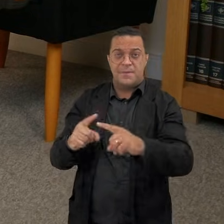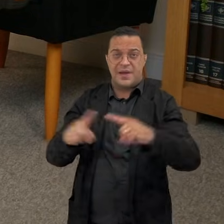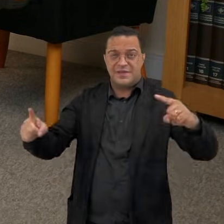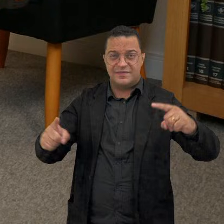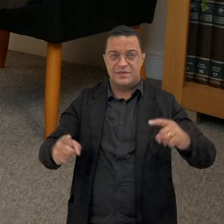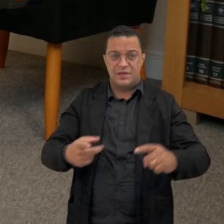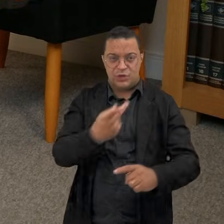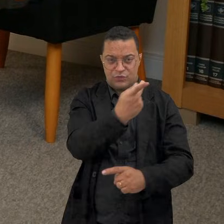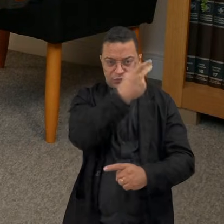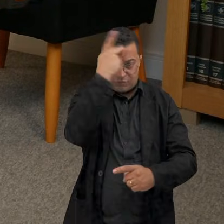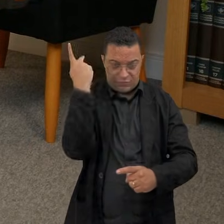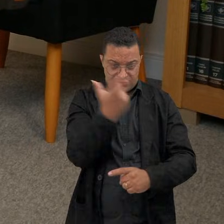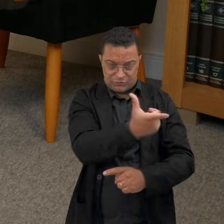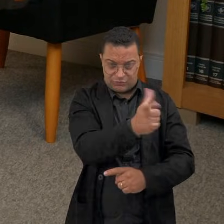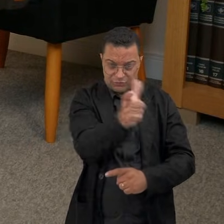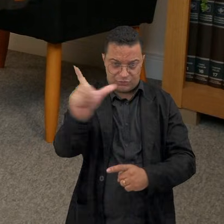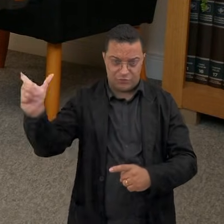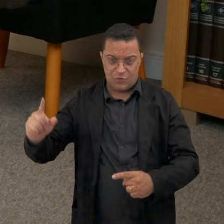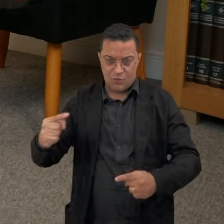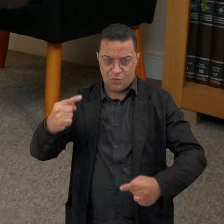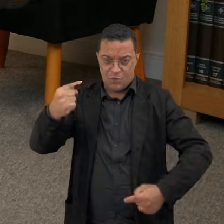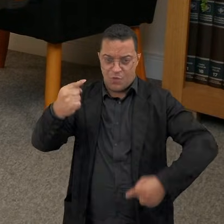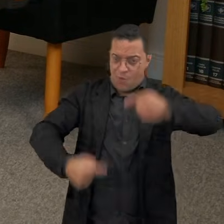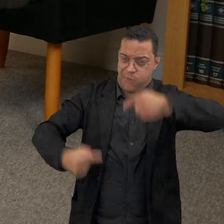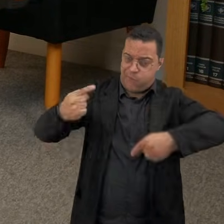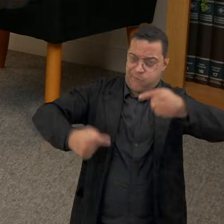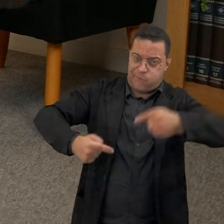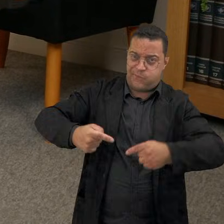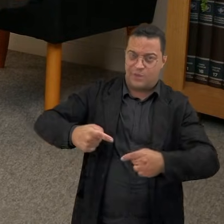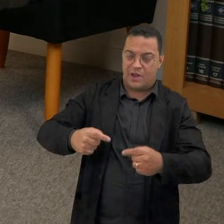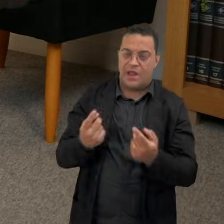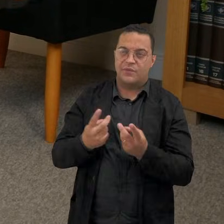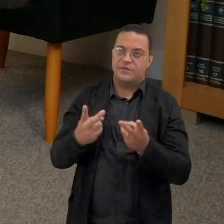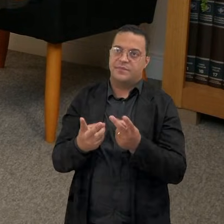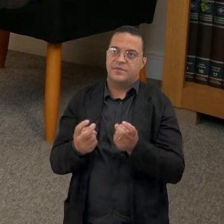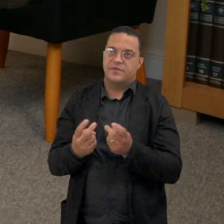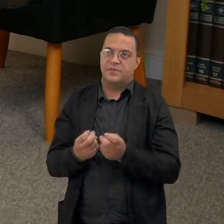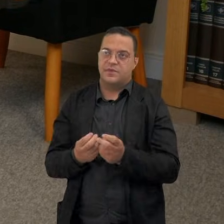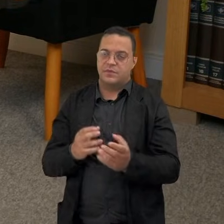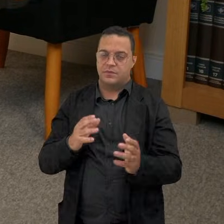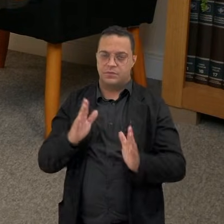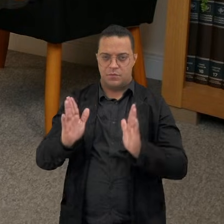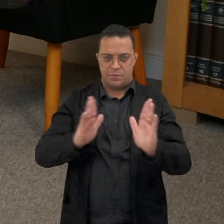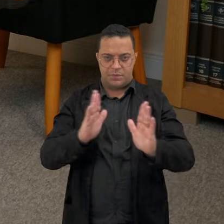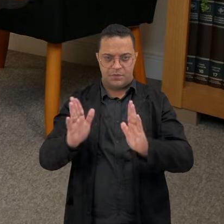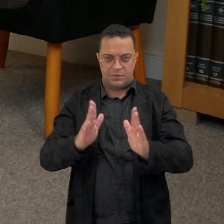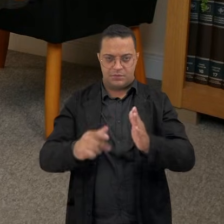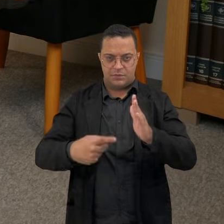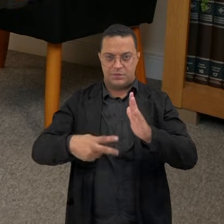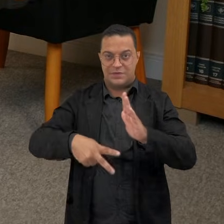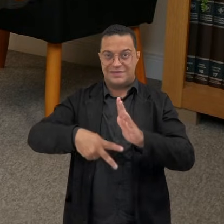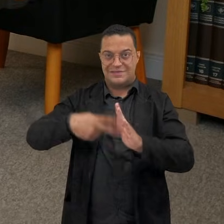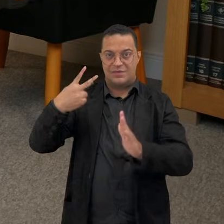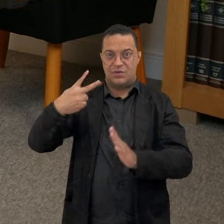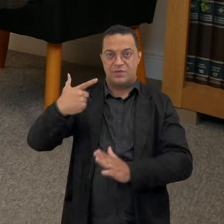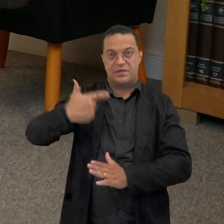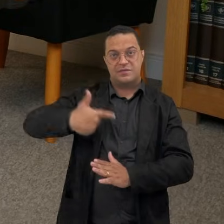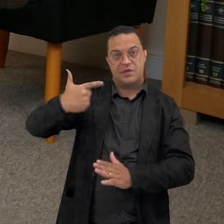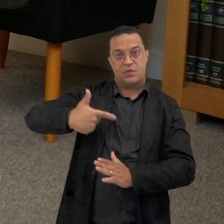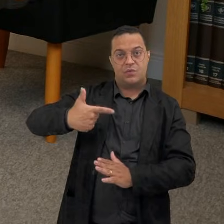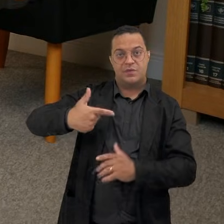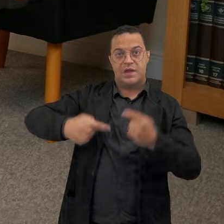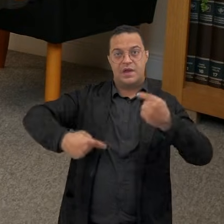Agora, é interessante que quando veio o Holocausto, na Segunda Guerra, mais do que nunca, os